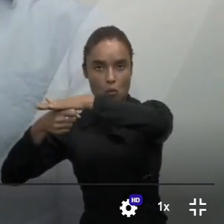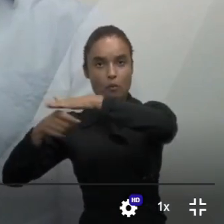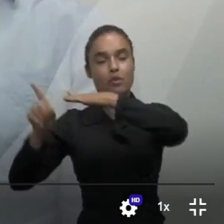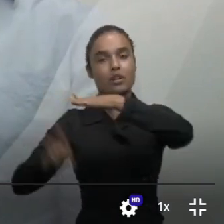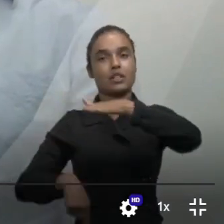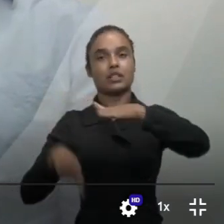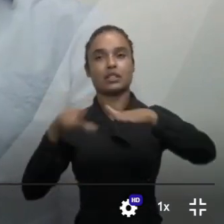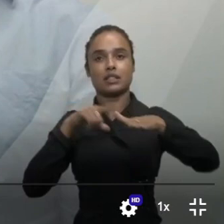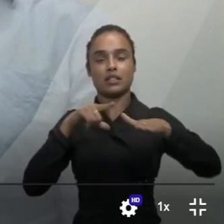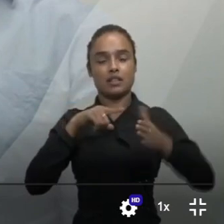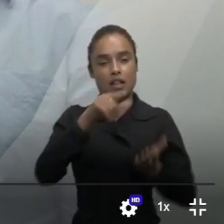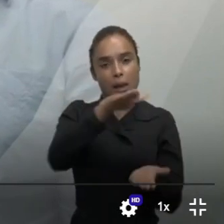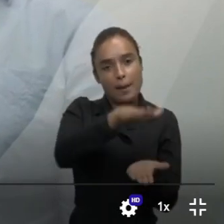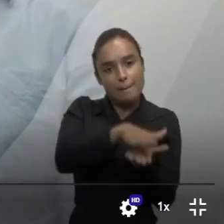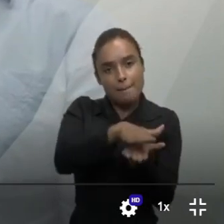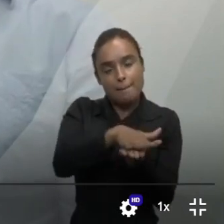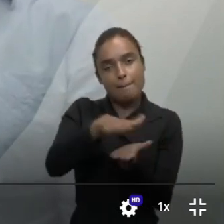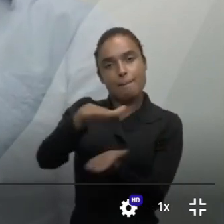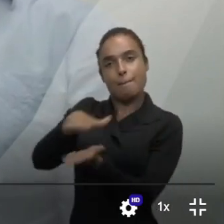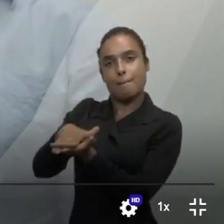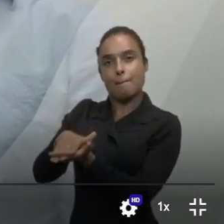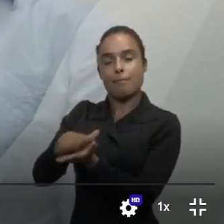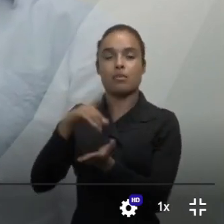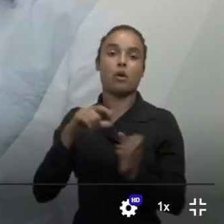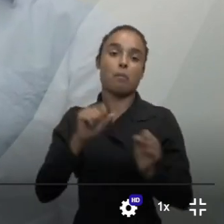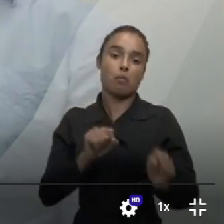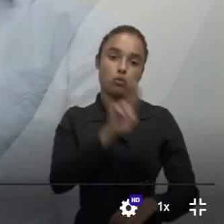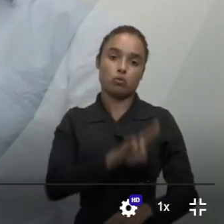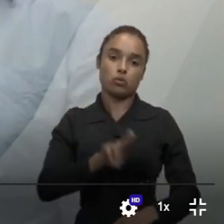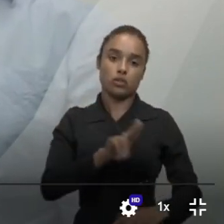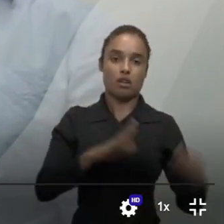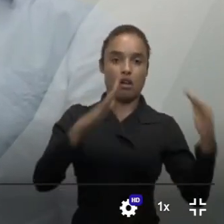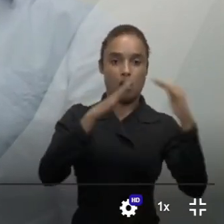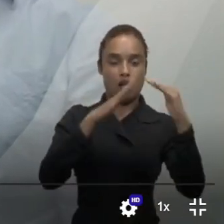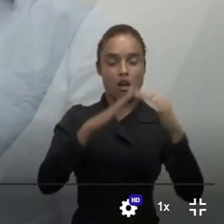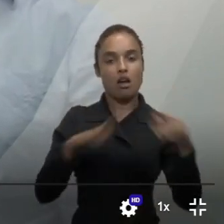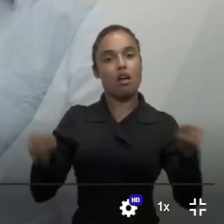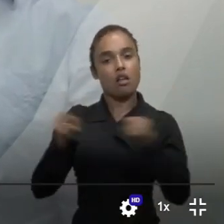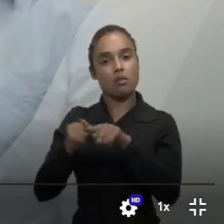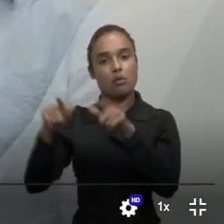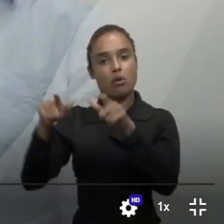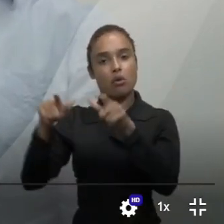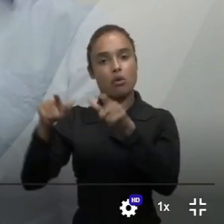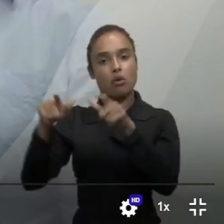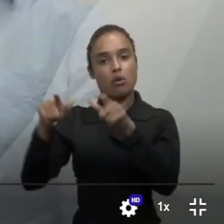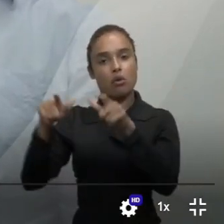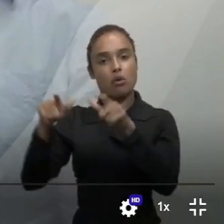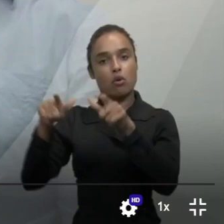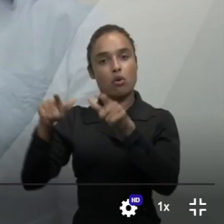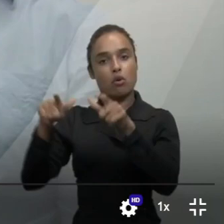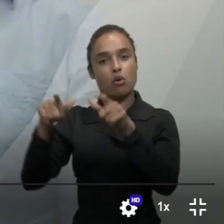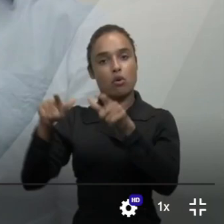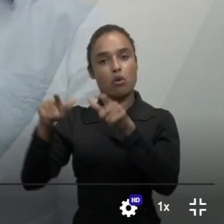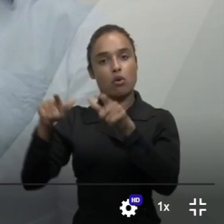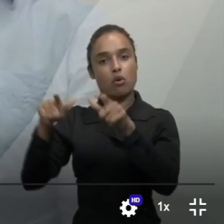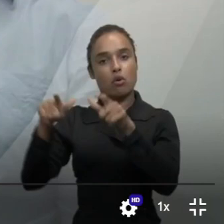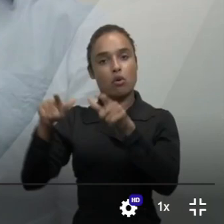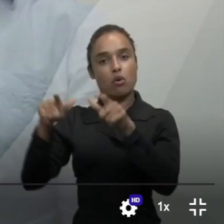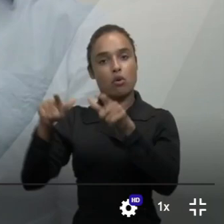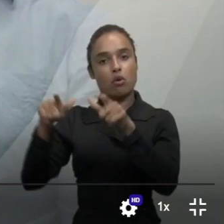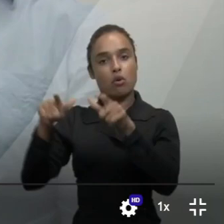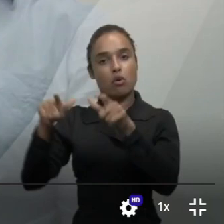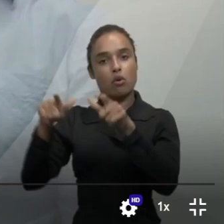e edificações tanto residenciais quanto comerciais. Então, sempre que eu tenho uma laje maciça, eu tenho essa